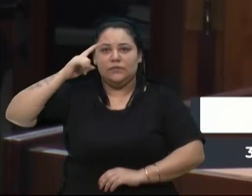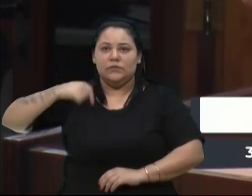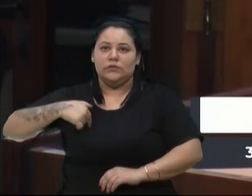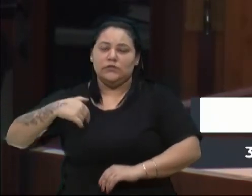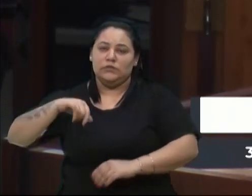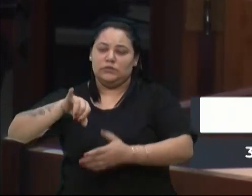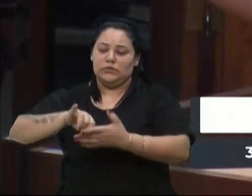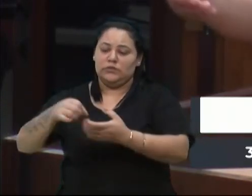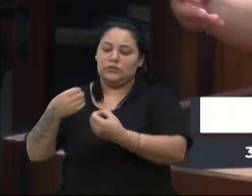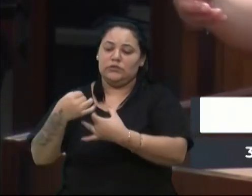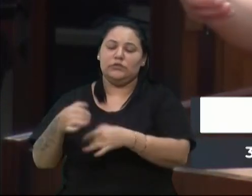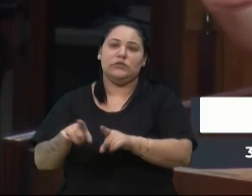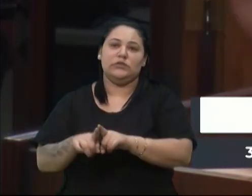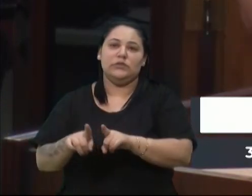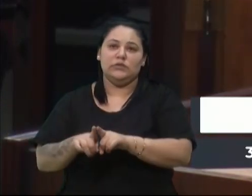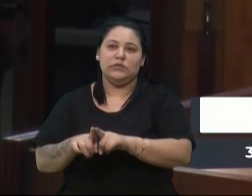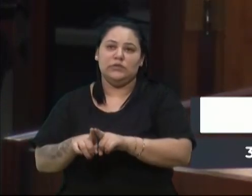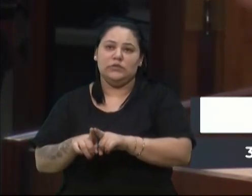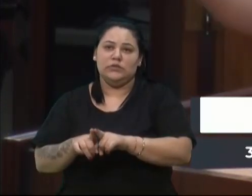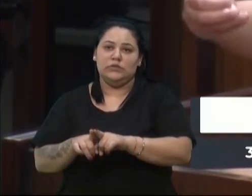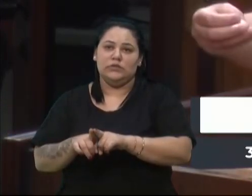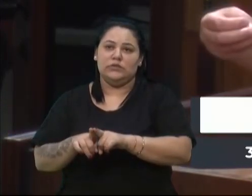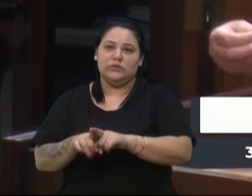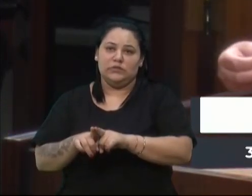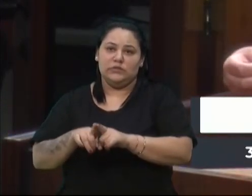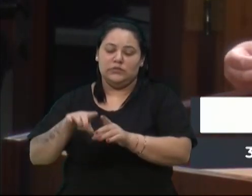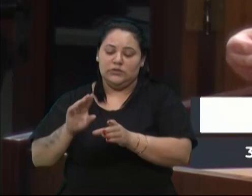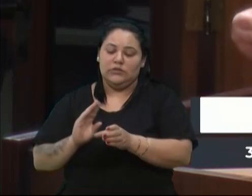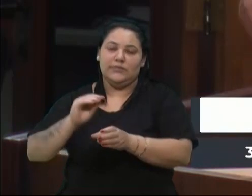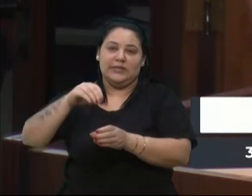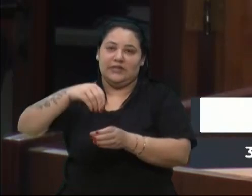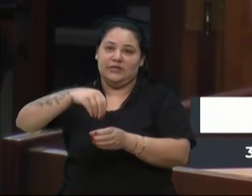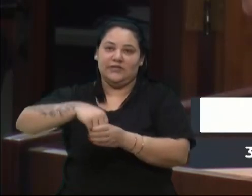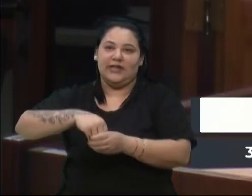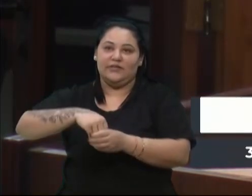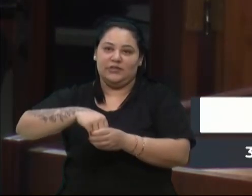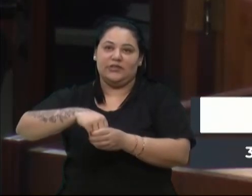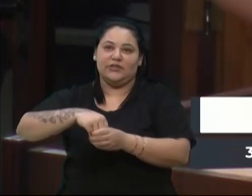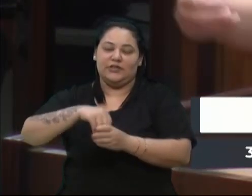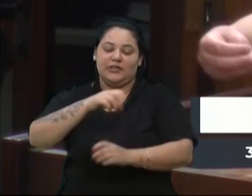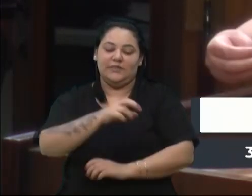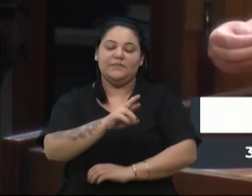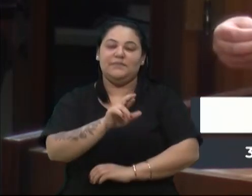mas vão para dentro dos CRAS,